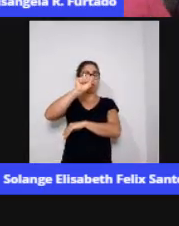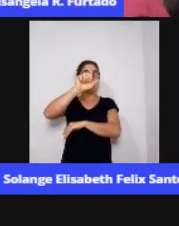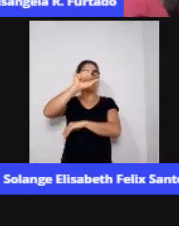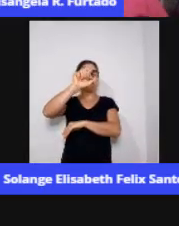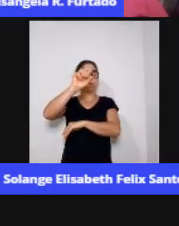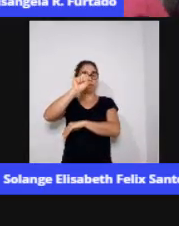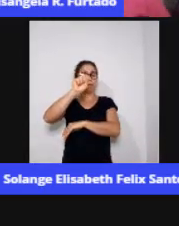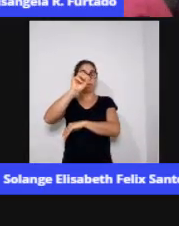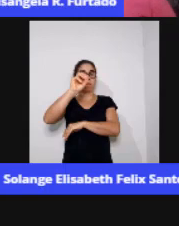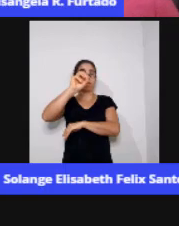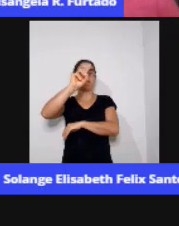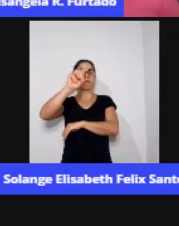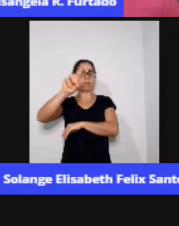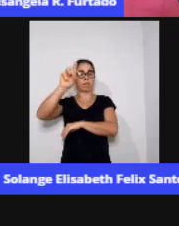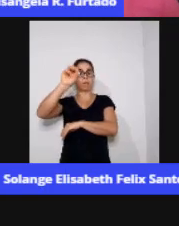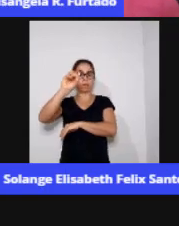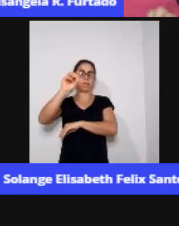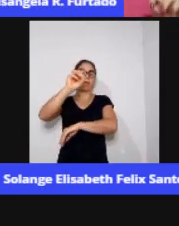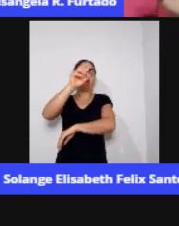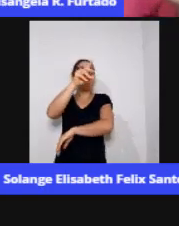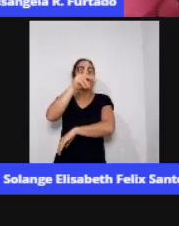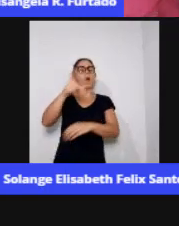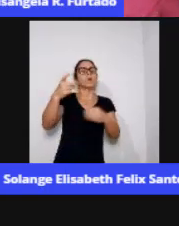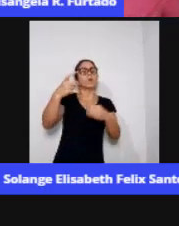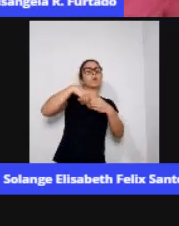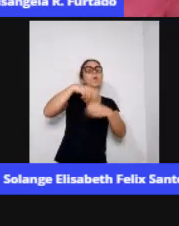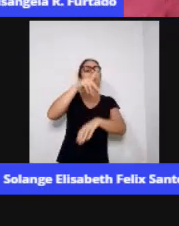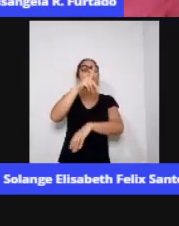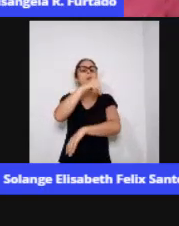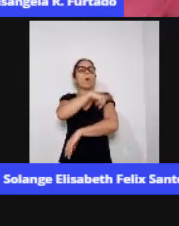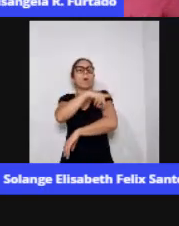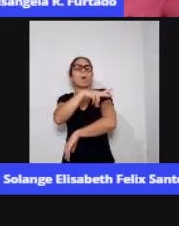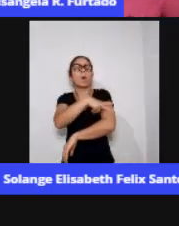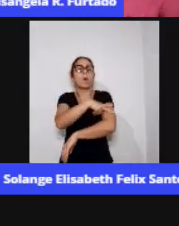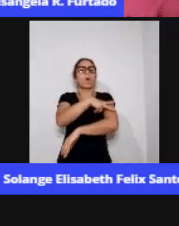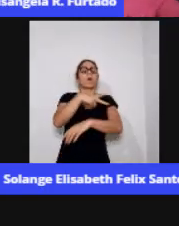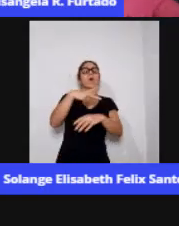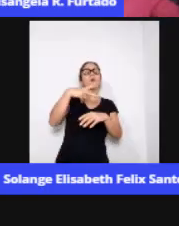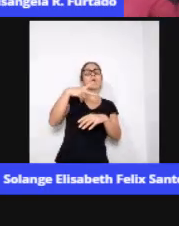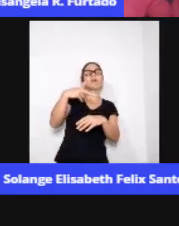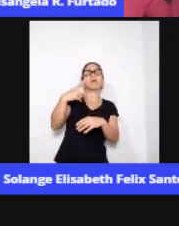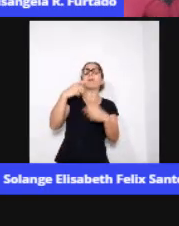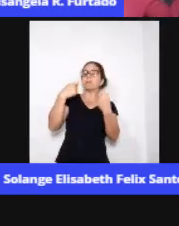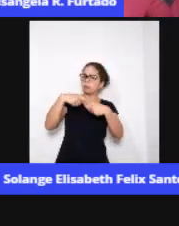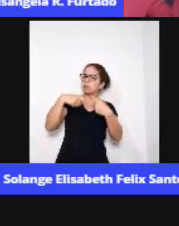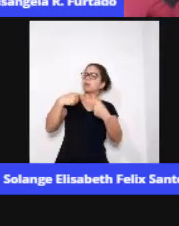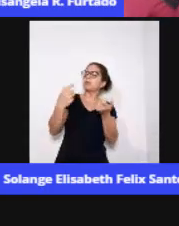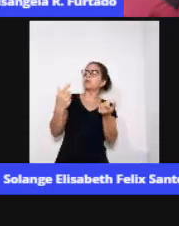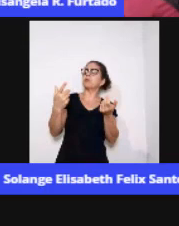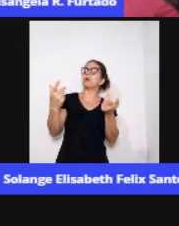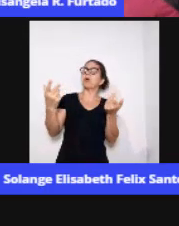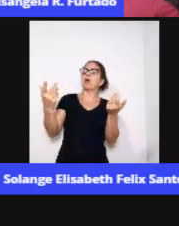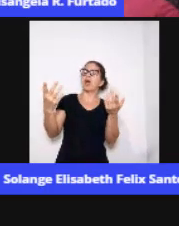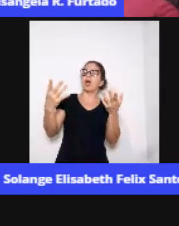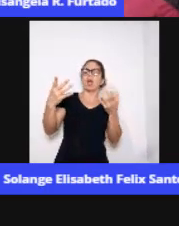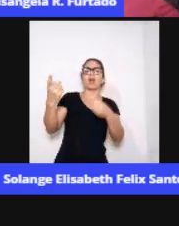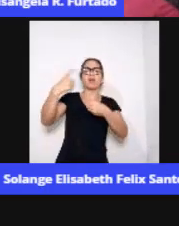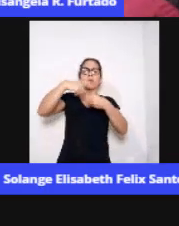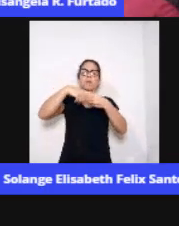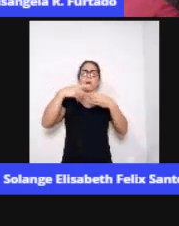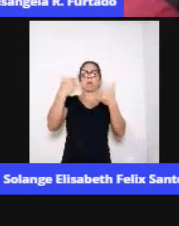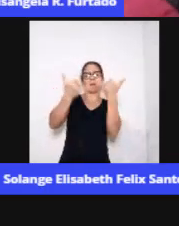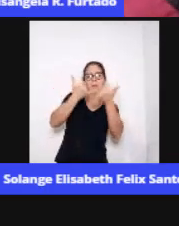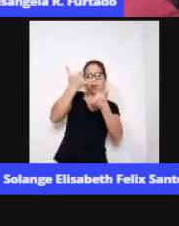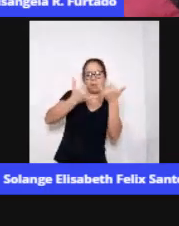Eu devo retomar essas brincadeiras que eu trabalhei, esses movimentos que eu trabalhei na educação infantil, lá no